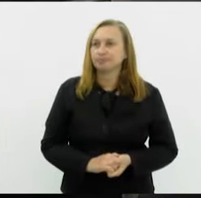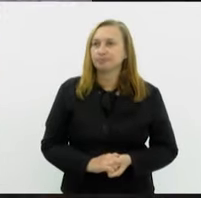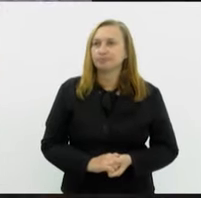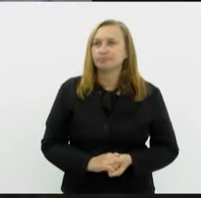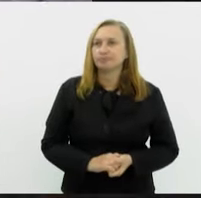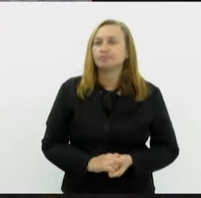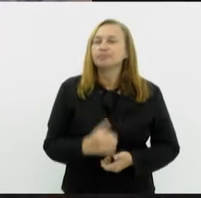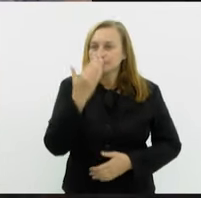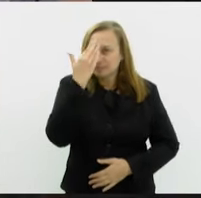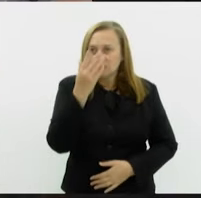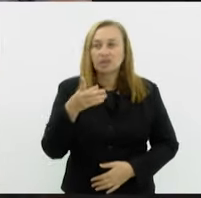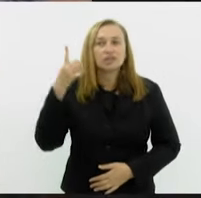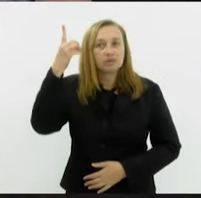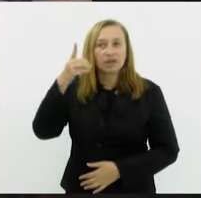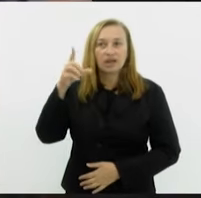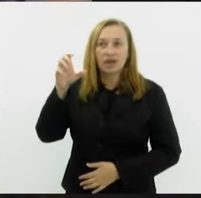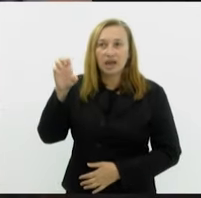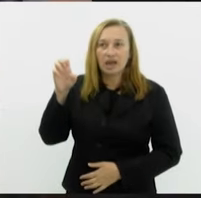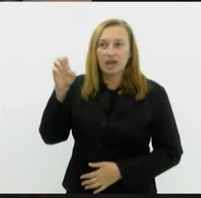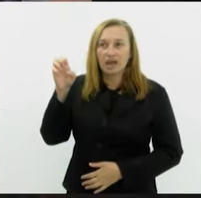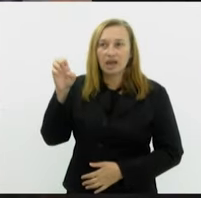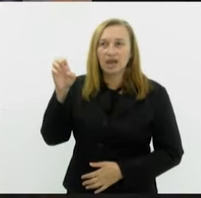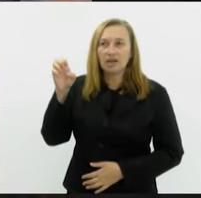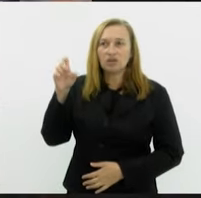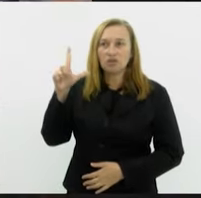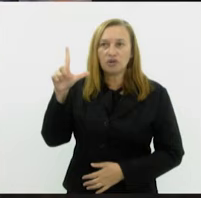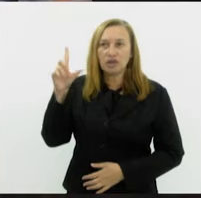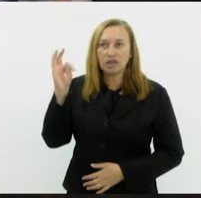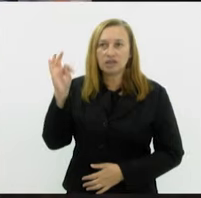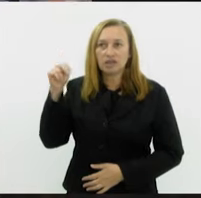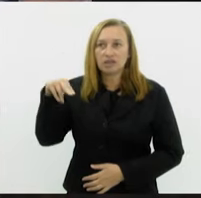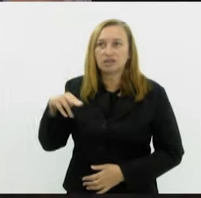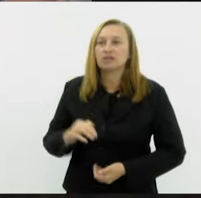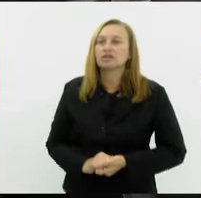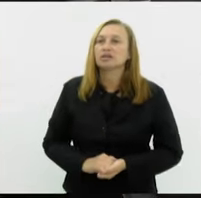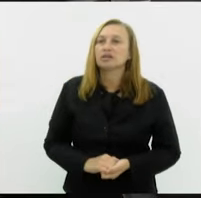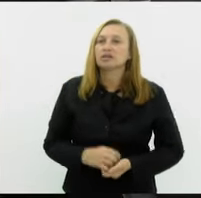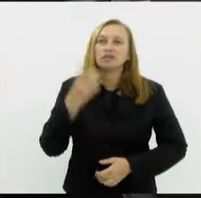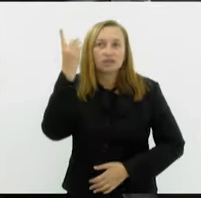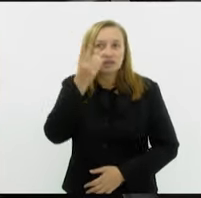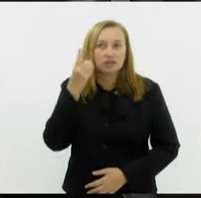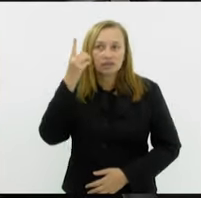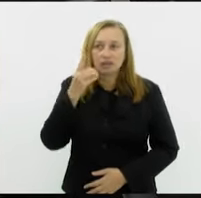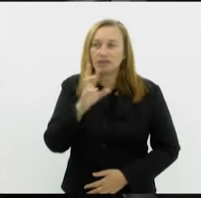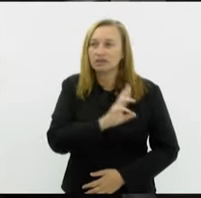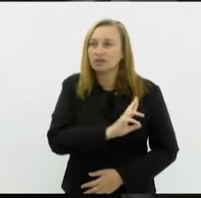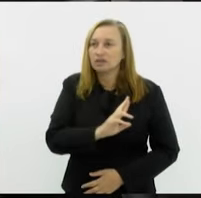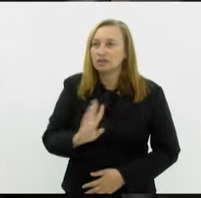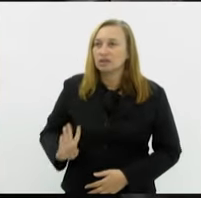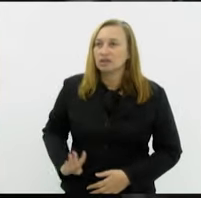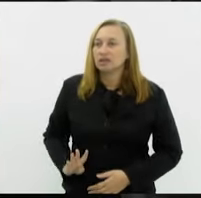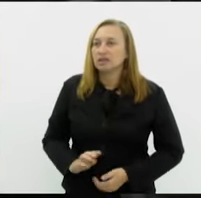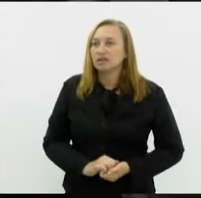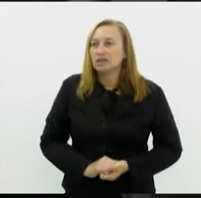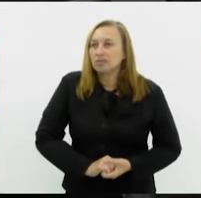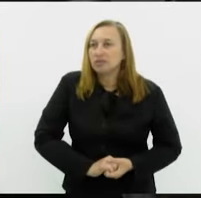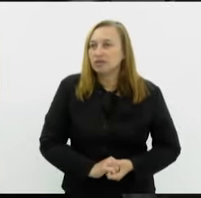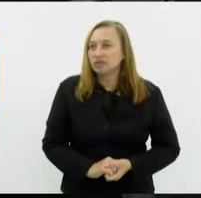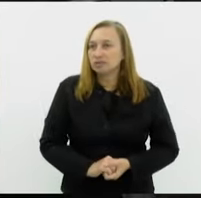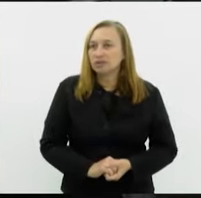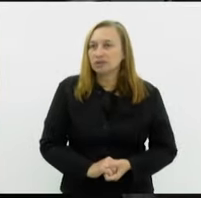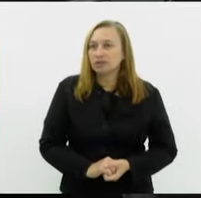Presidente. Obrigado, deputado Elton. Deputado Amorim. Pela ordem, brevemente, presidente, aproveitar aqui o quórum